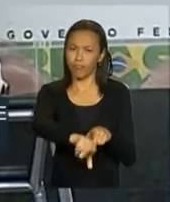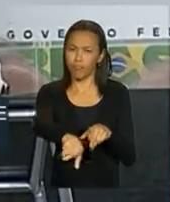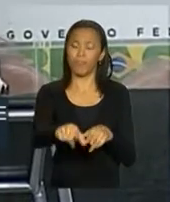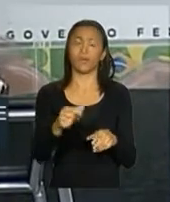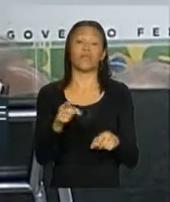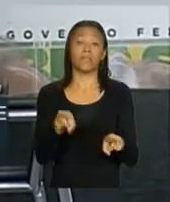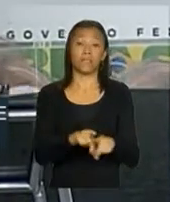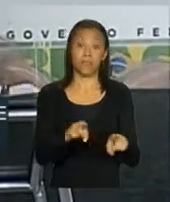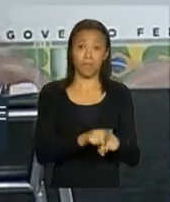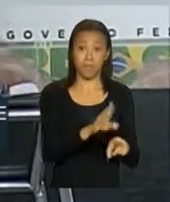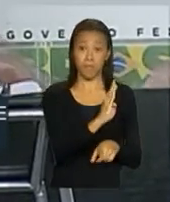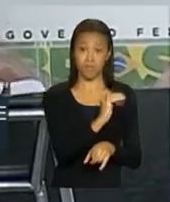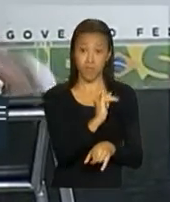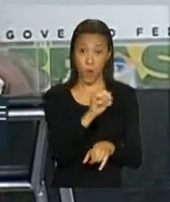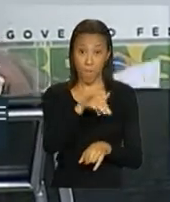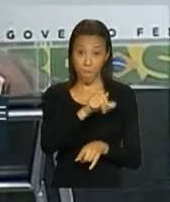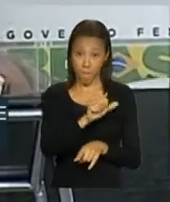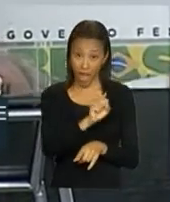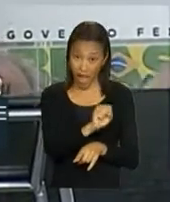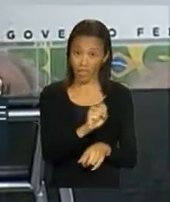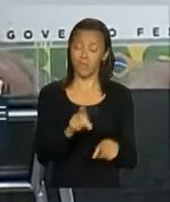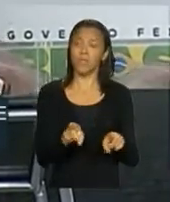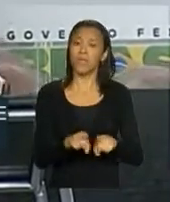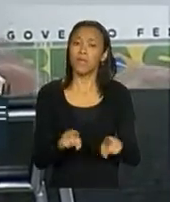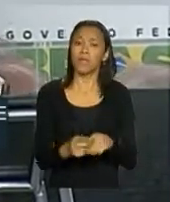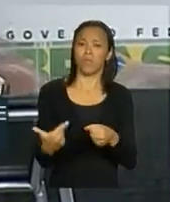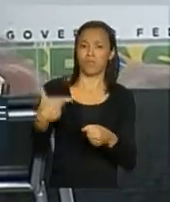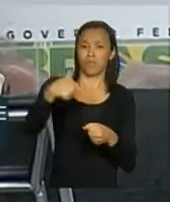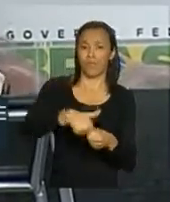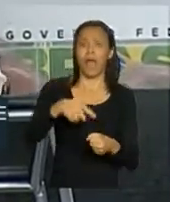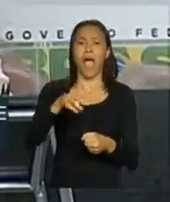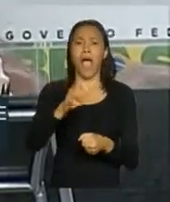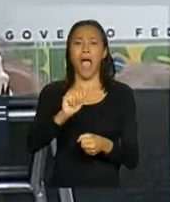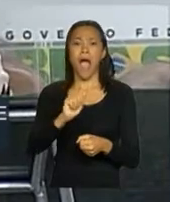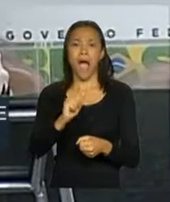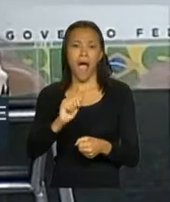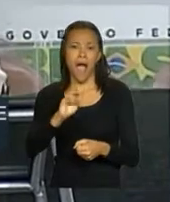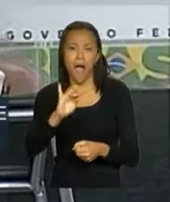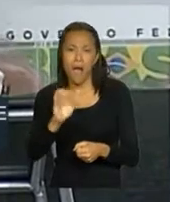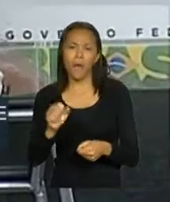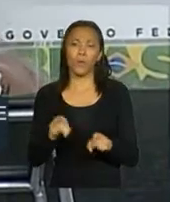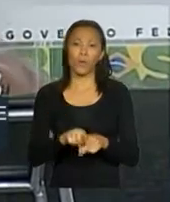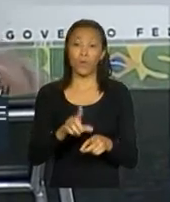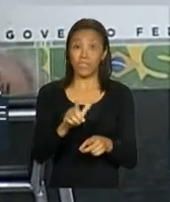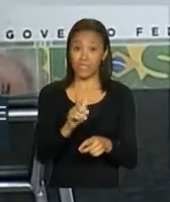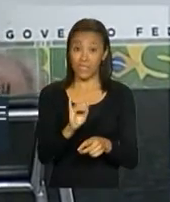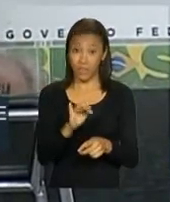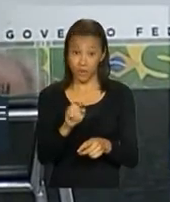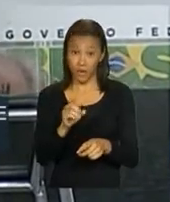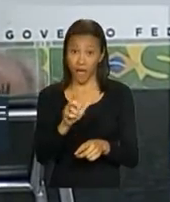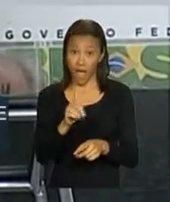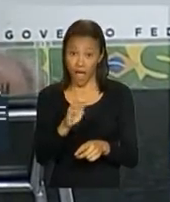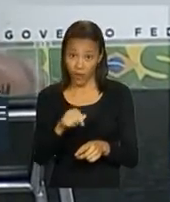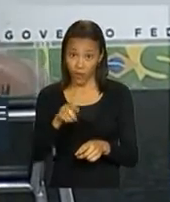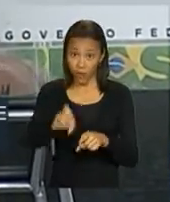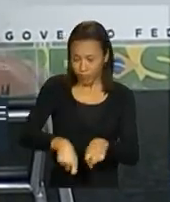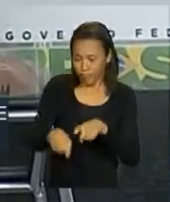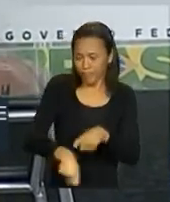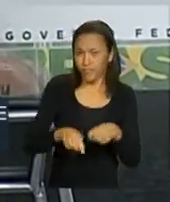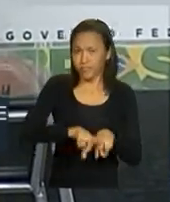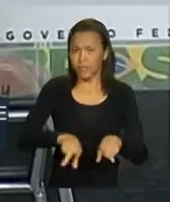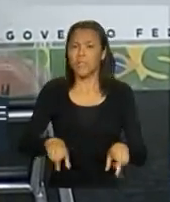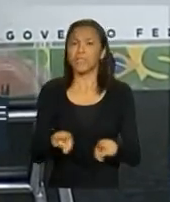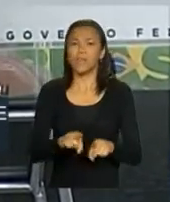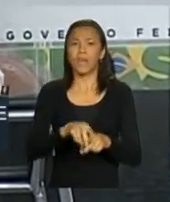pellets de biomassa, usinas de álcool, siderurgia, agroindústrias, derivados